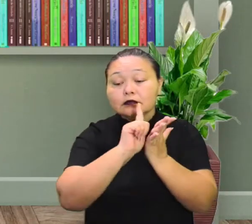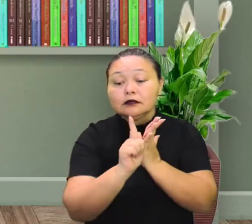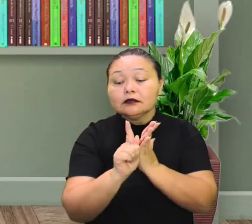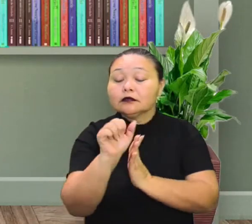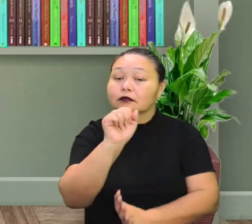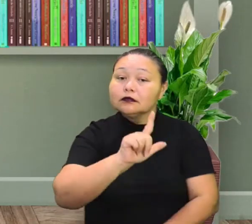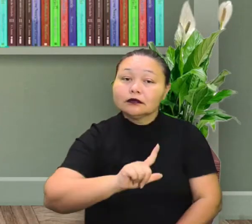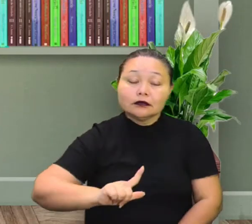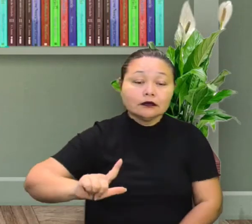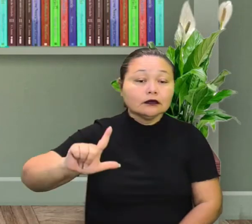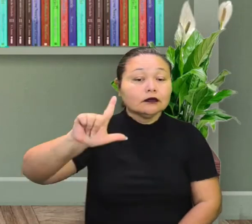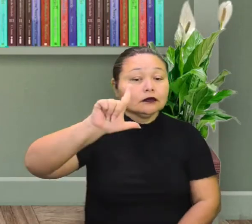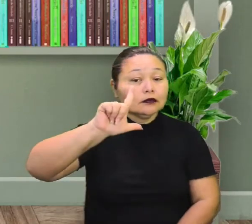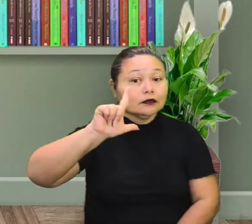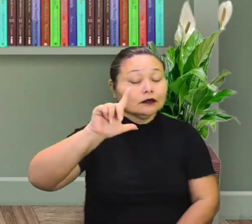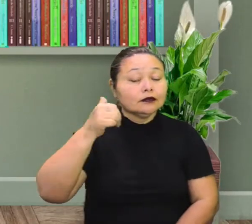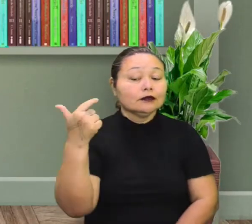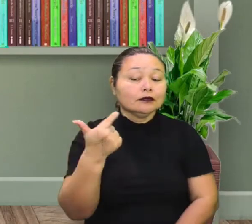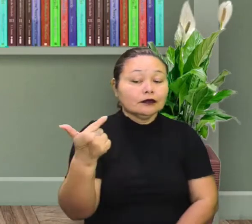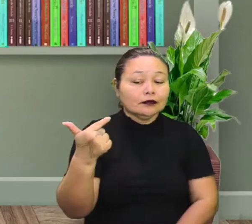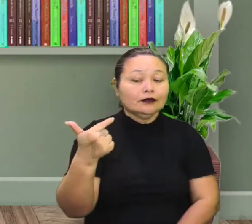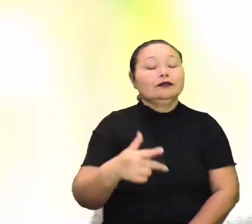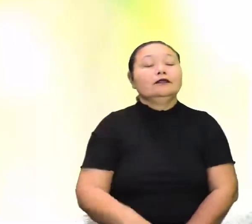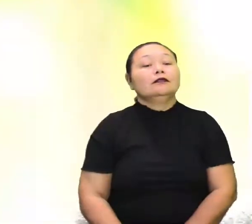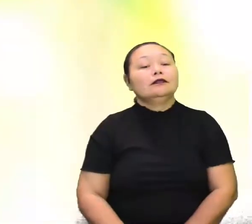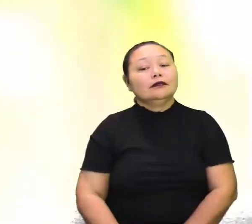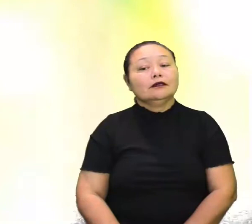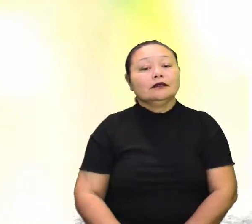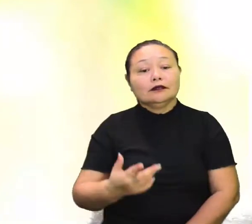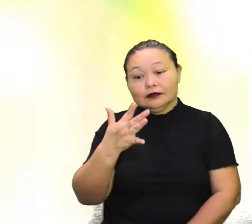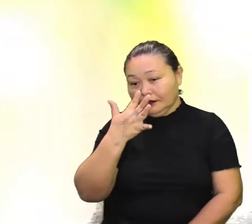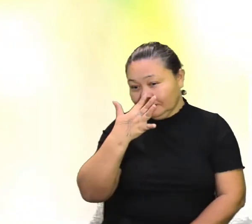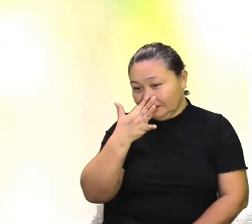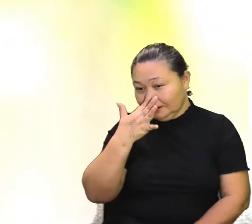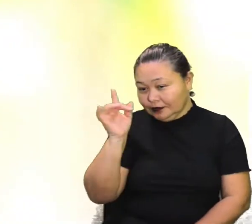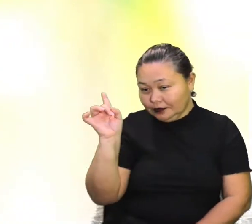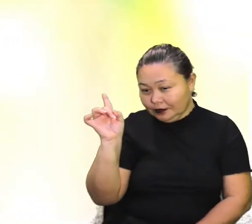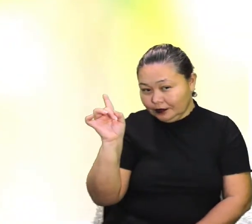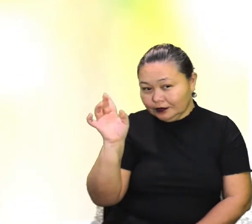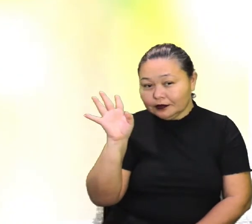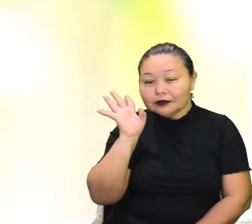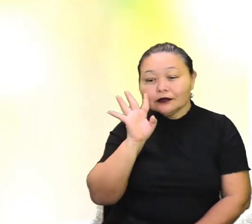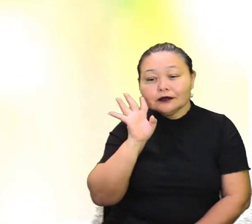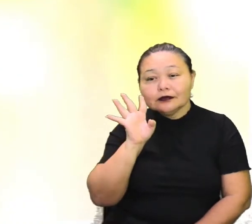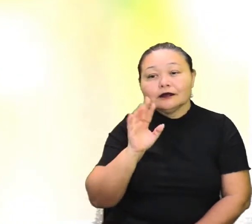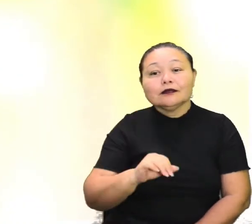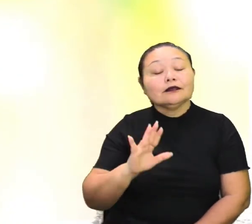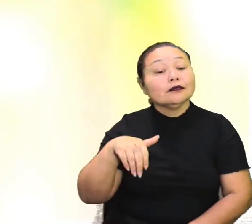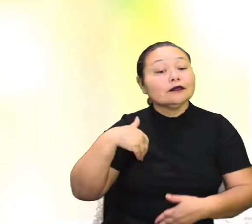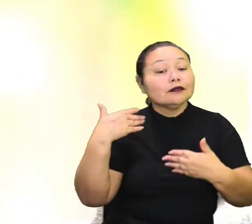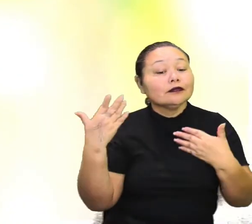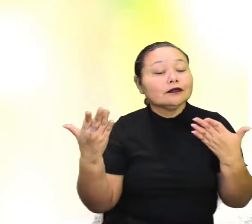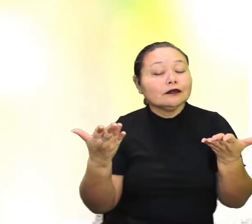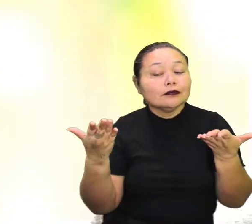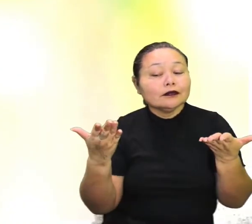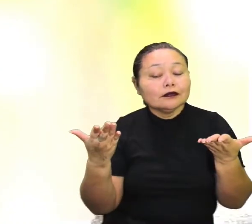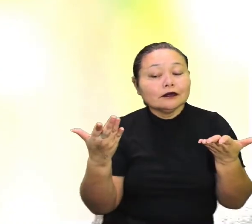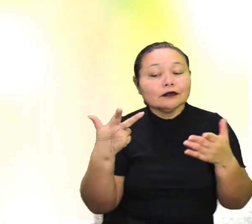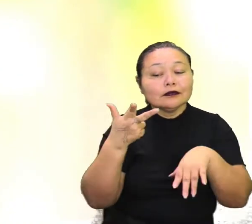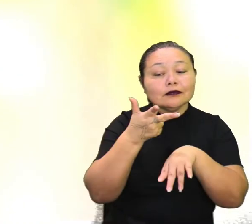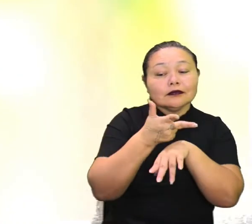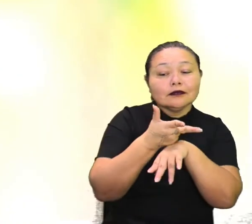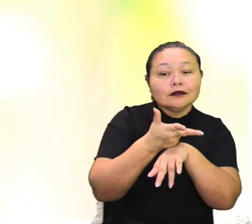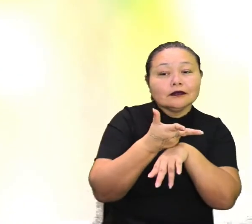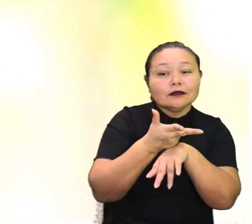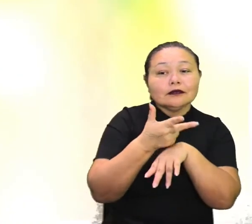aí literário, é a nossa segunda classificação. Fica de olho. Olha que bacana. Agora entra em